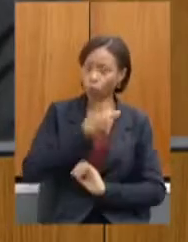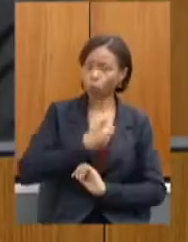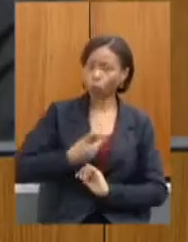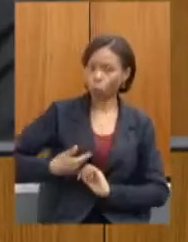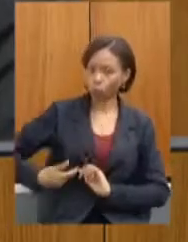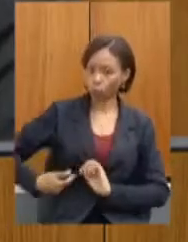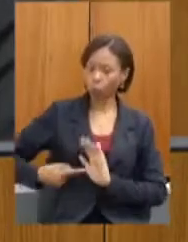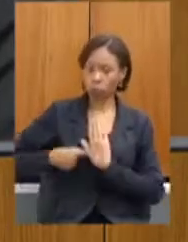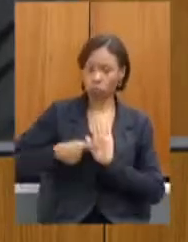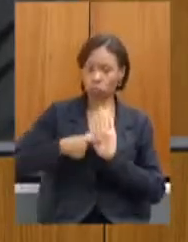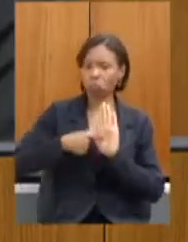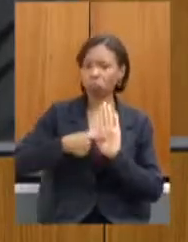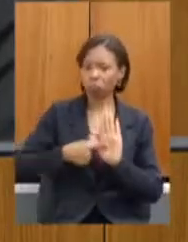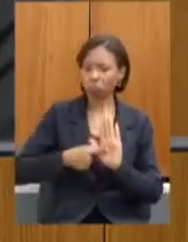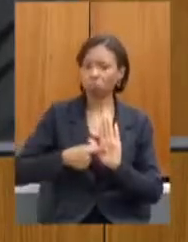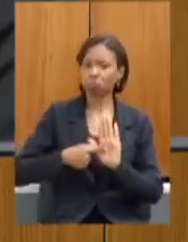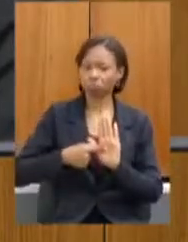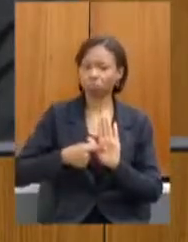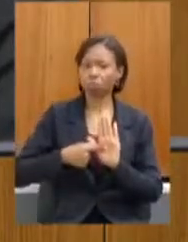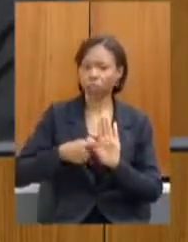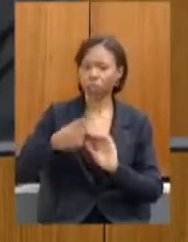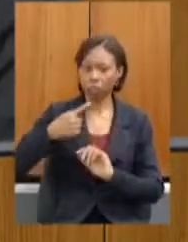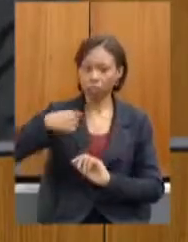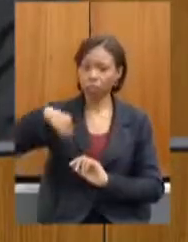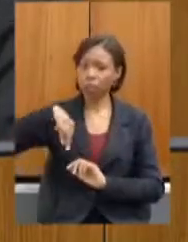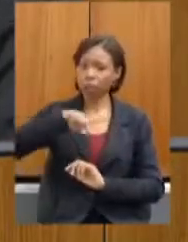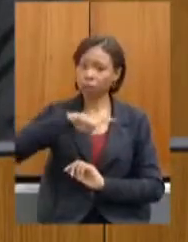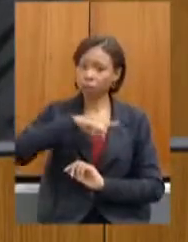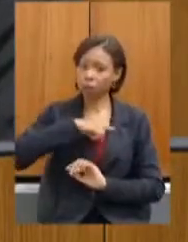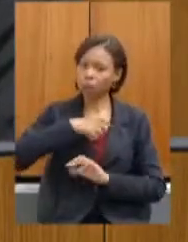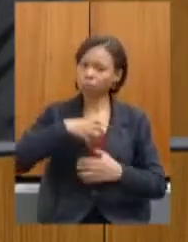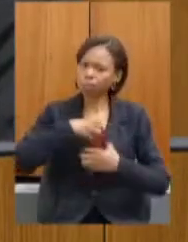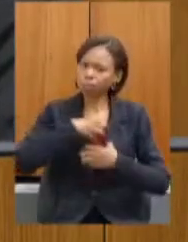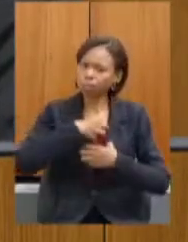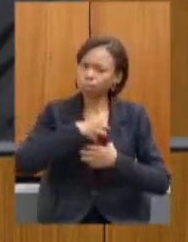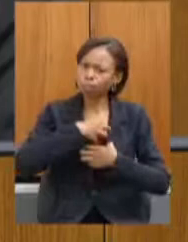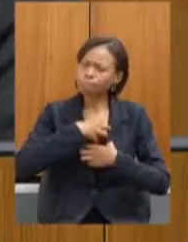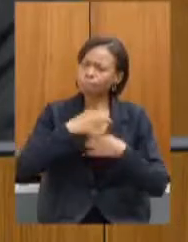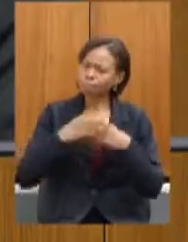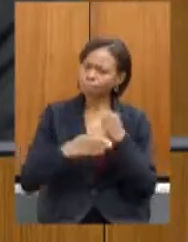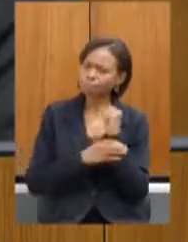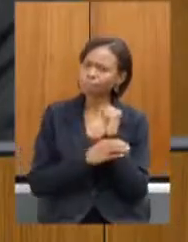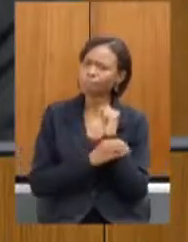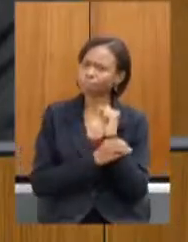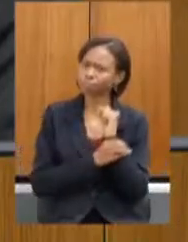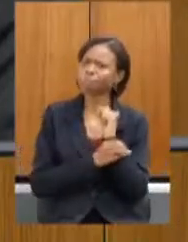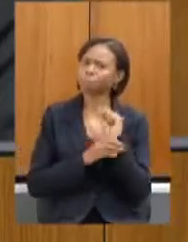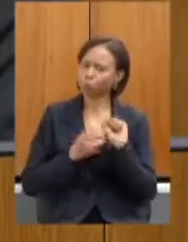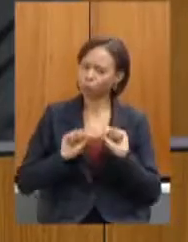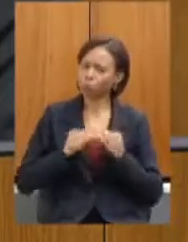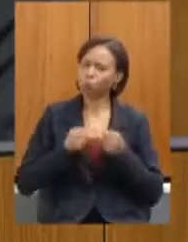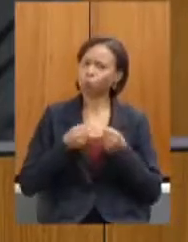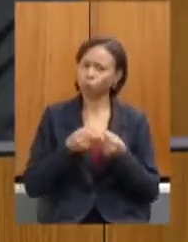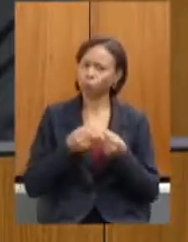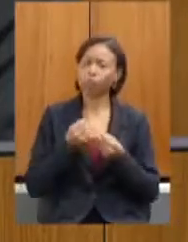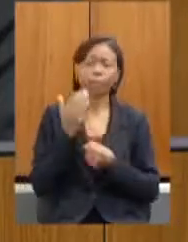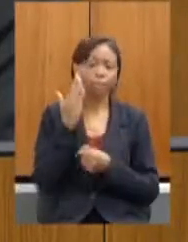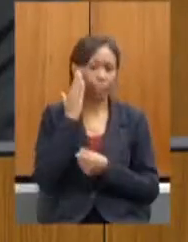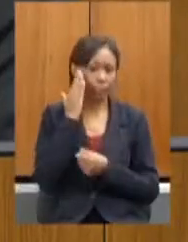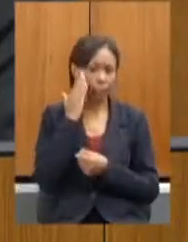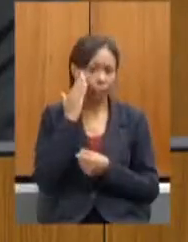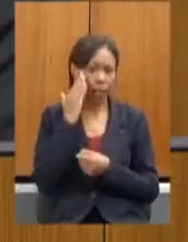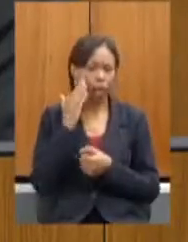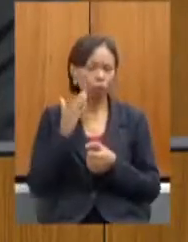demonstrado isso nos deixa muito Seguros né de sabermos que nós estamos num bom caminho